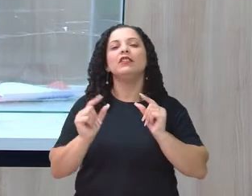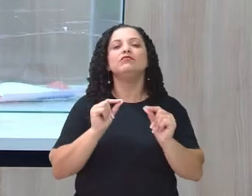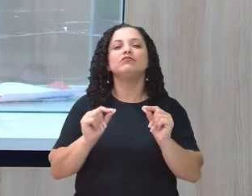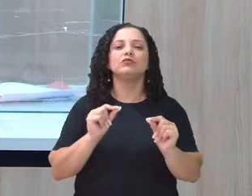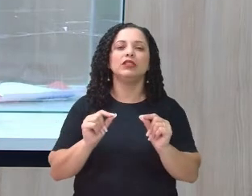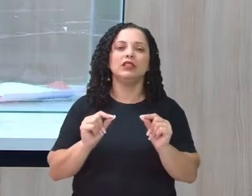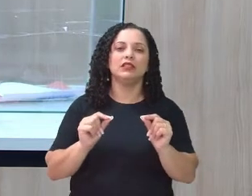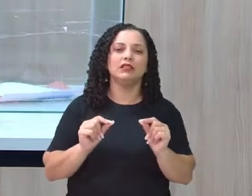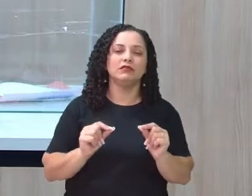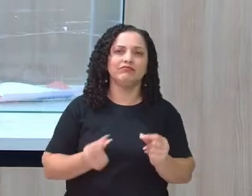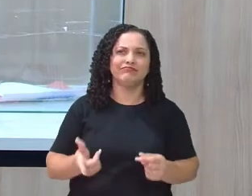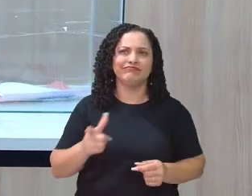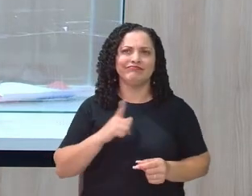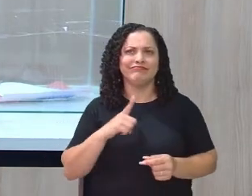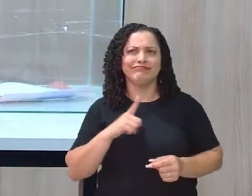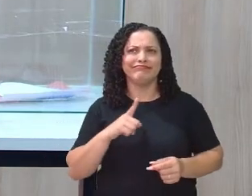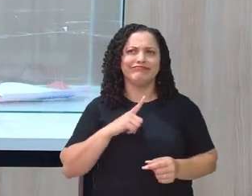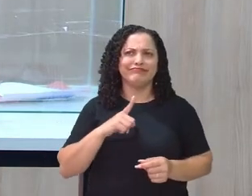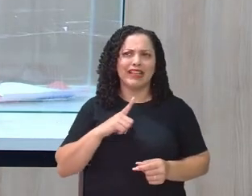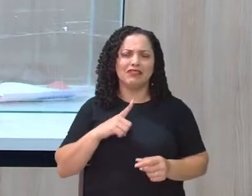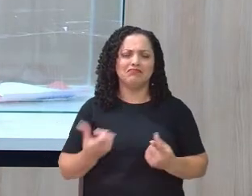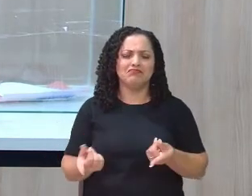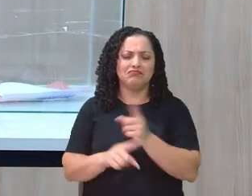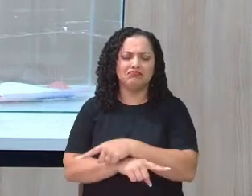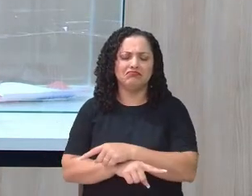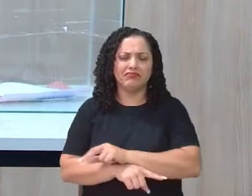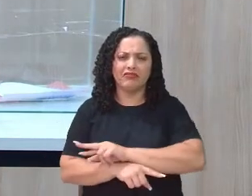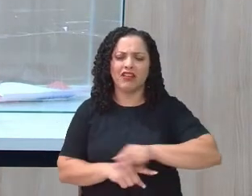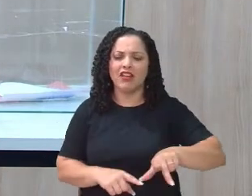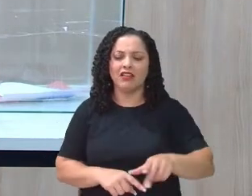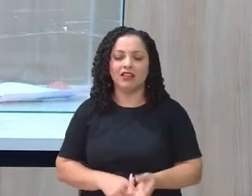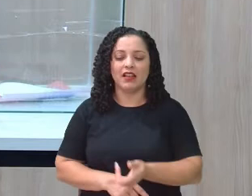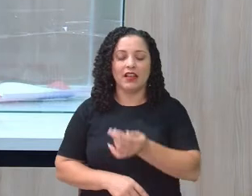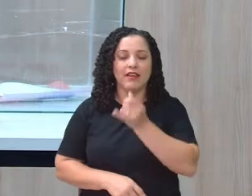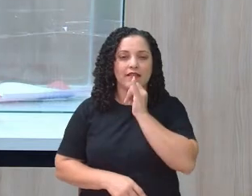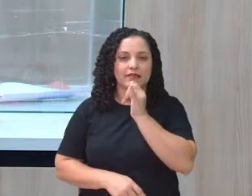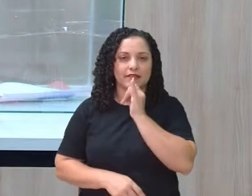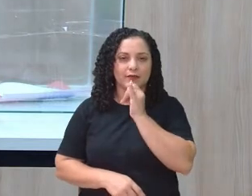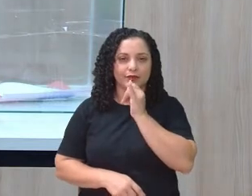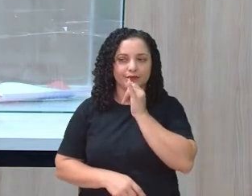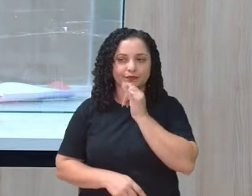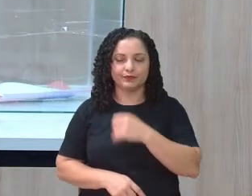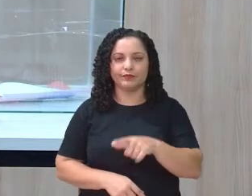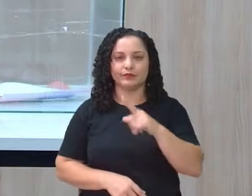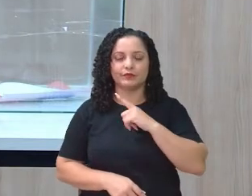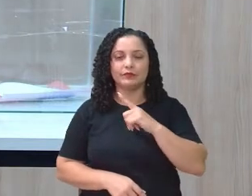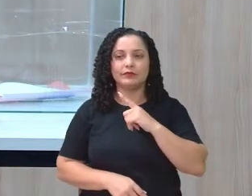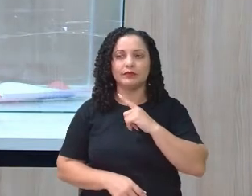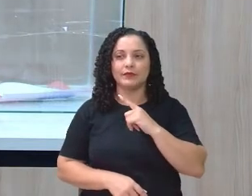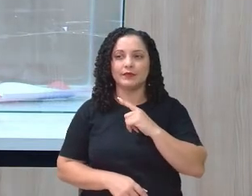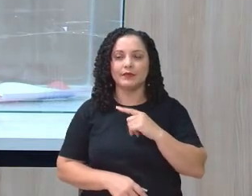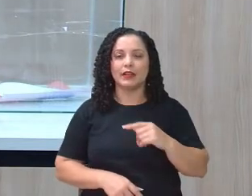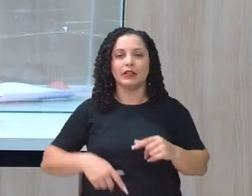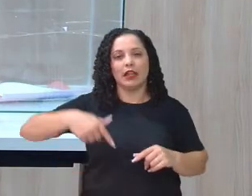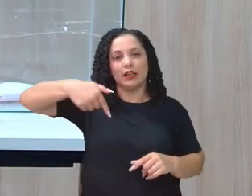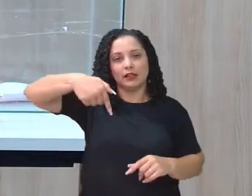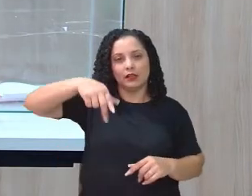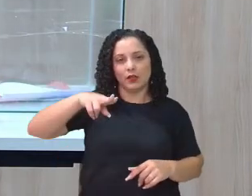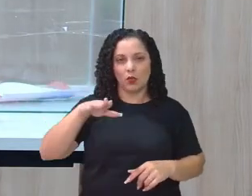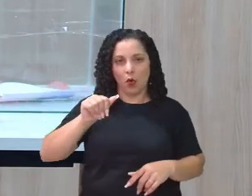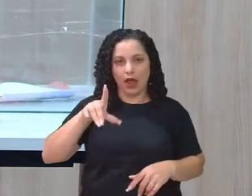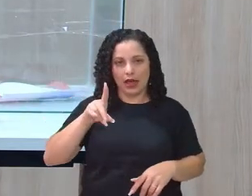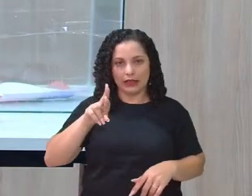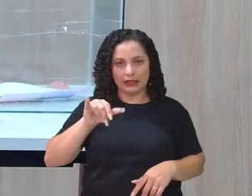quadriláteros sem ser aquele quadrilátero, tá? Exemplo, a gente tem o quadrilátero, certo? Que é um nomezão que